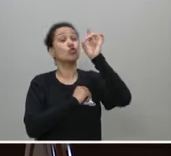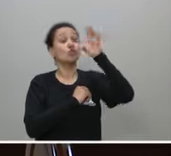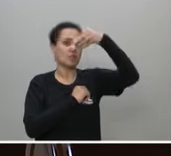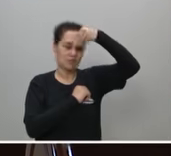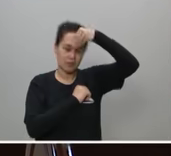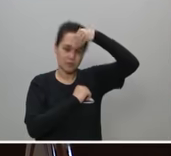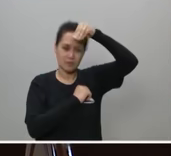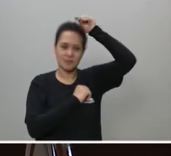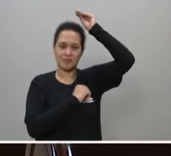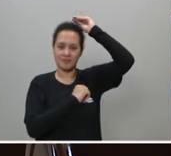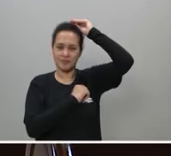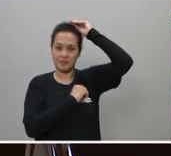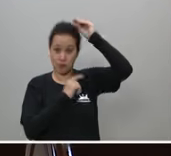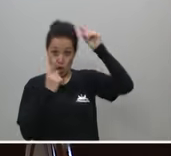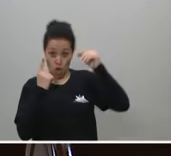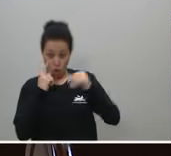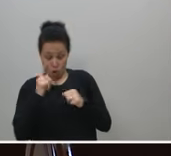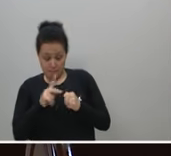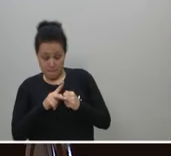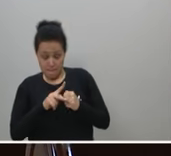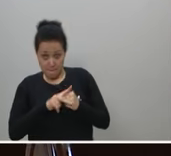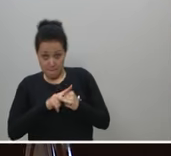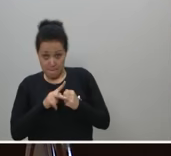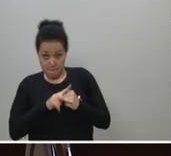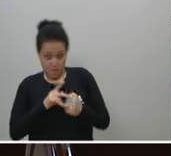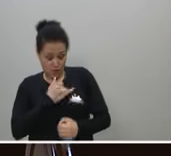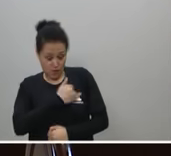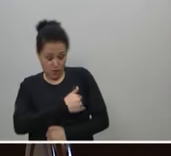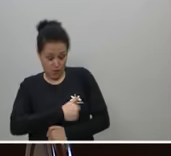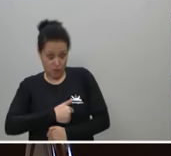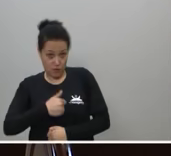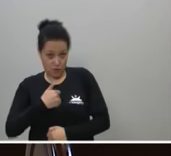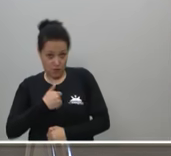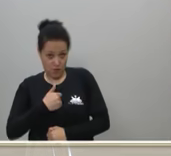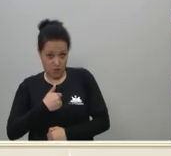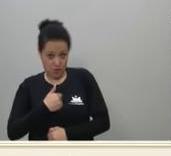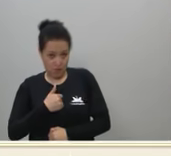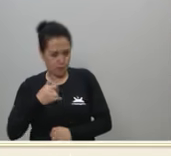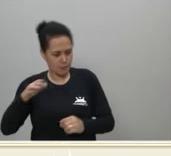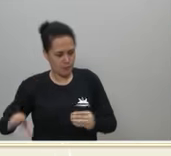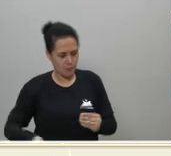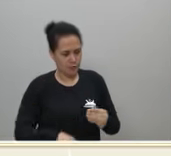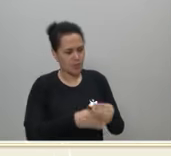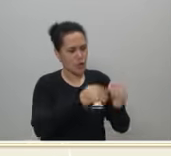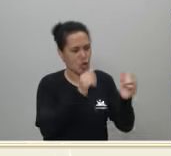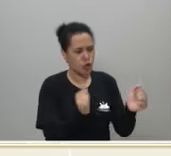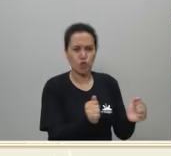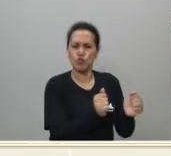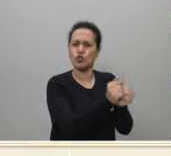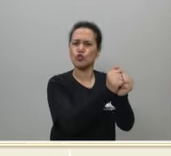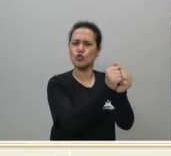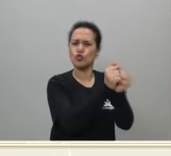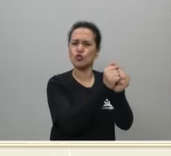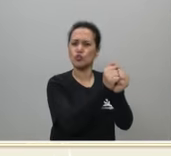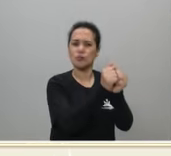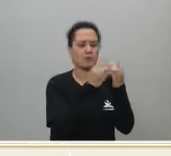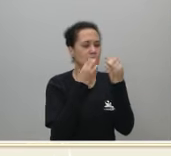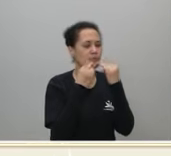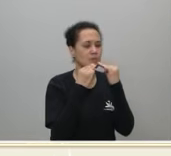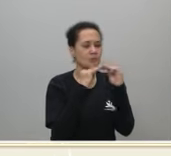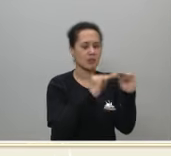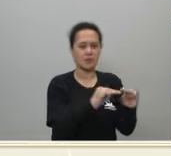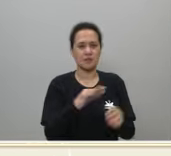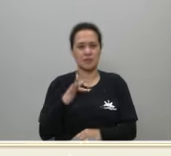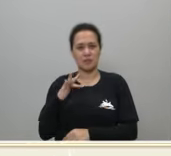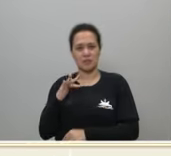foi Filipe, mas corroborando a missão de Filipe, impunham as mãos Pedro e João, e o